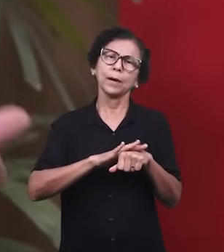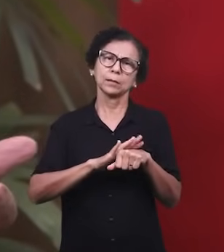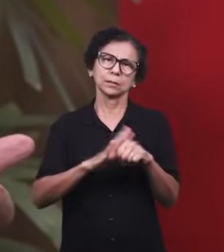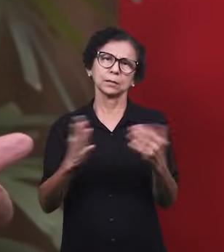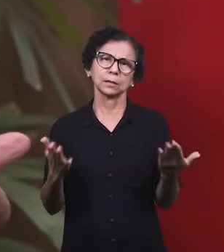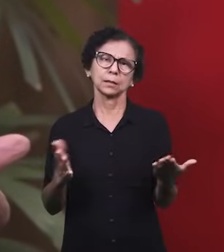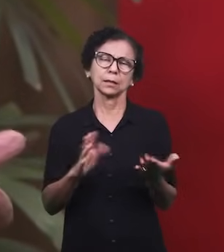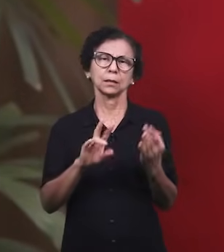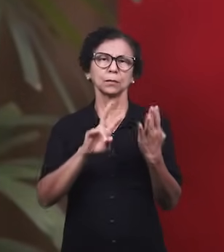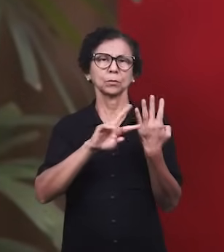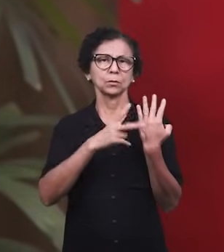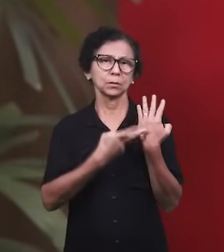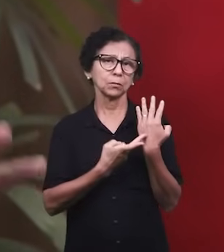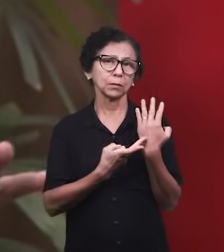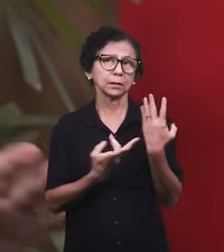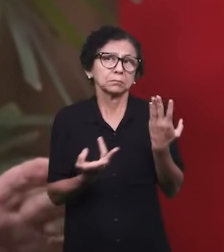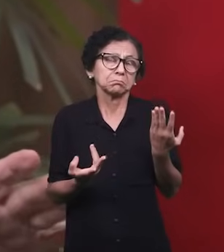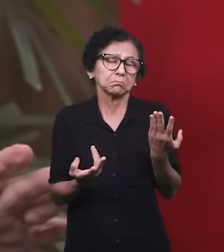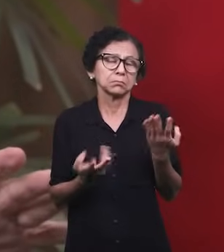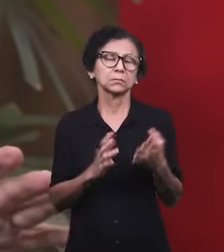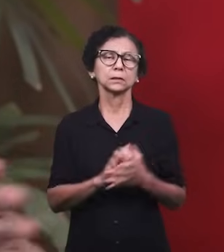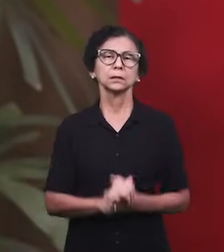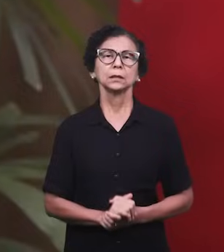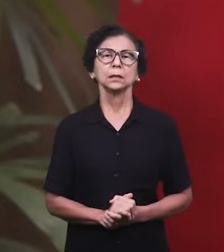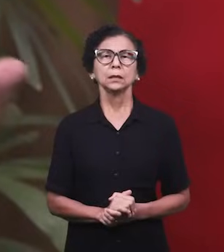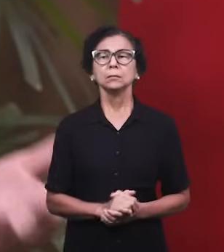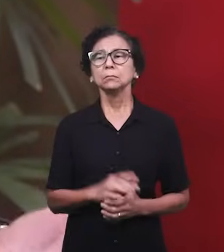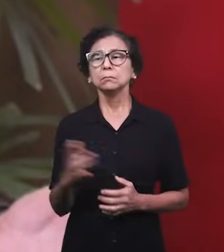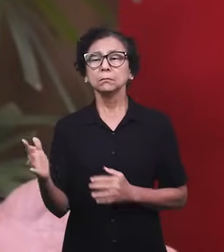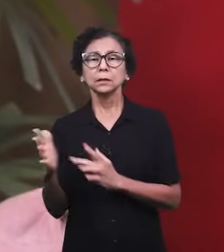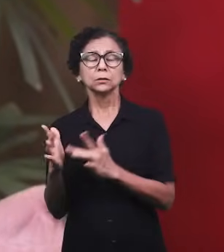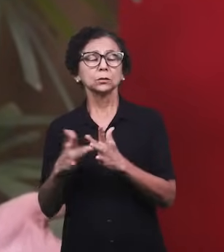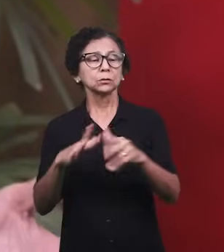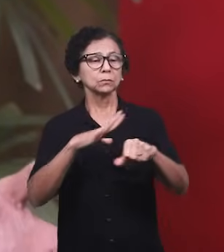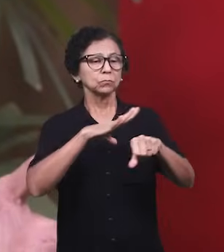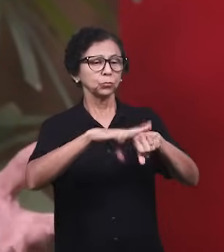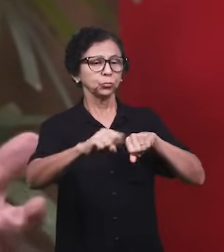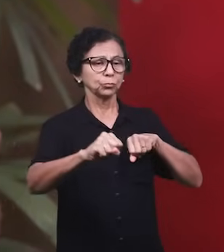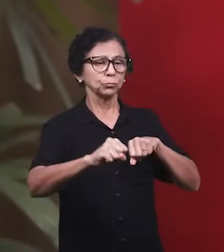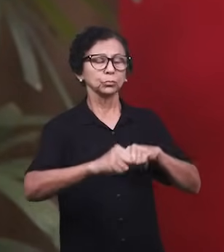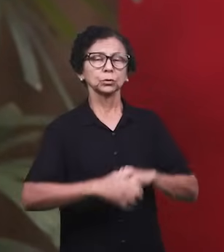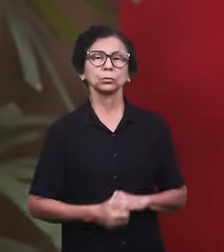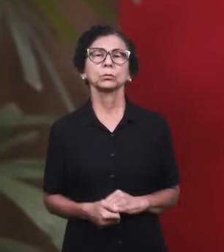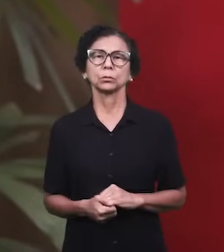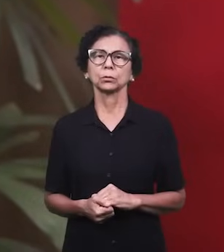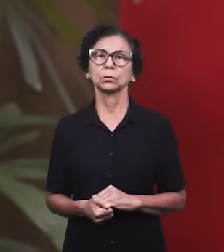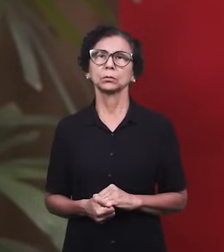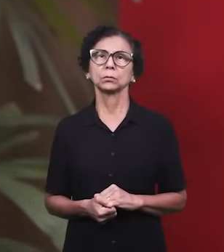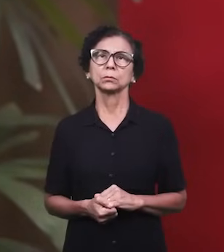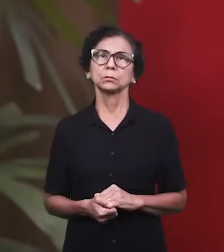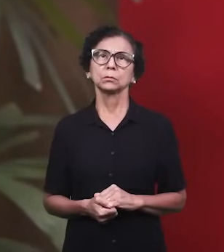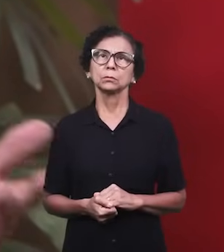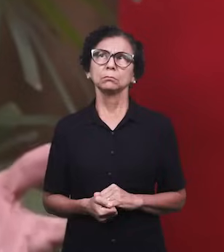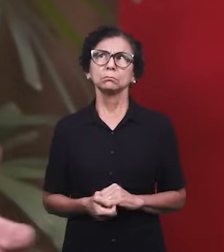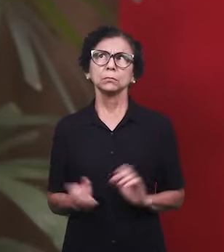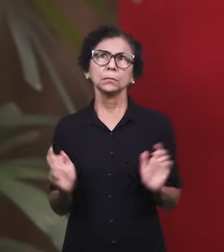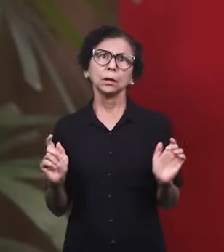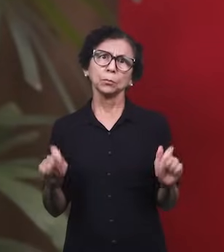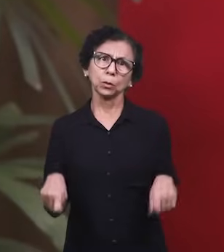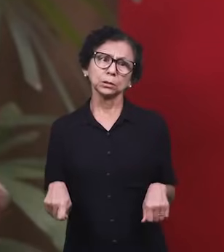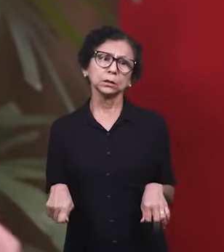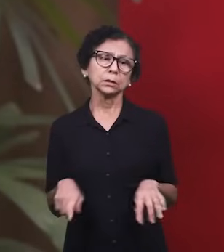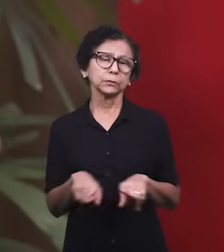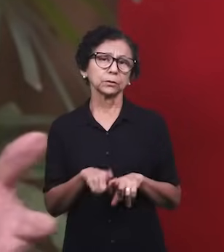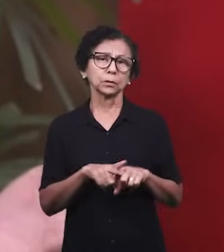então, a febre. Mas Jesus foi ali e curou. O que um recurso, vamos dizer assim, médico,